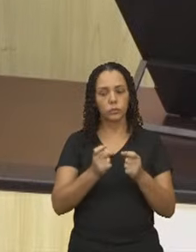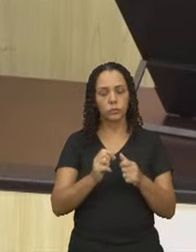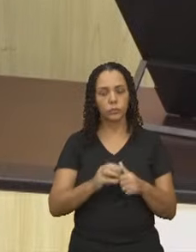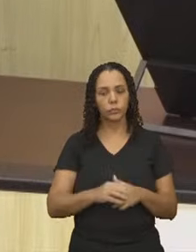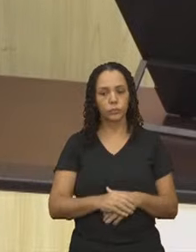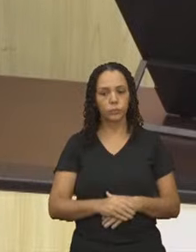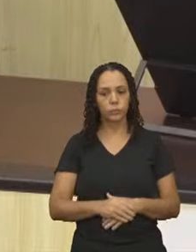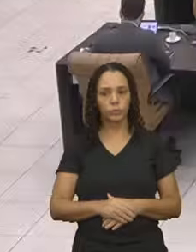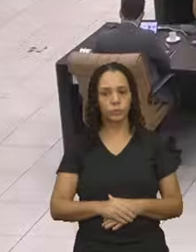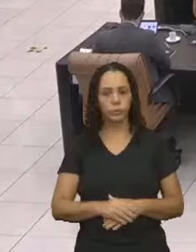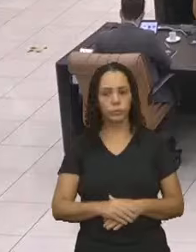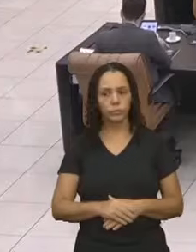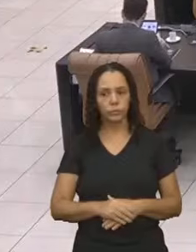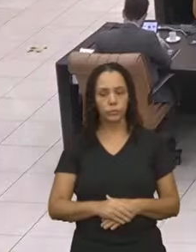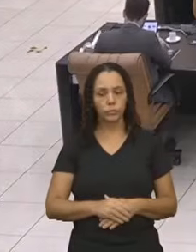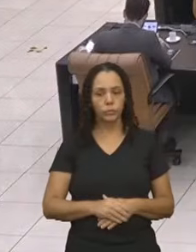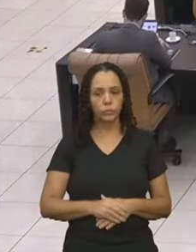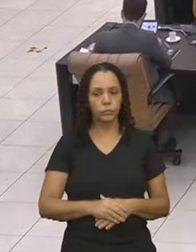sessão.